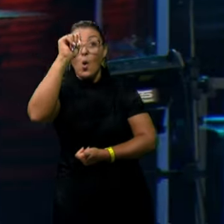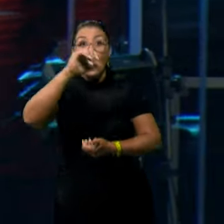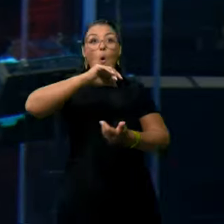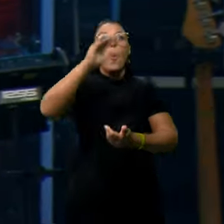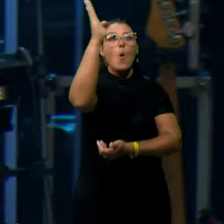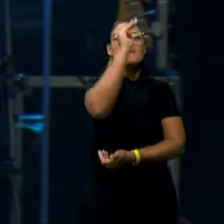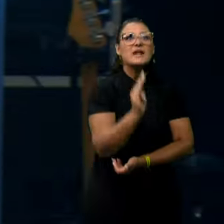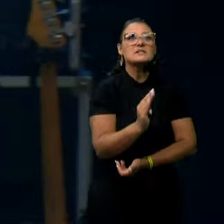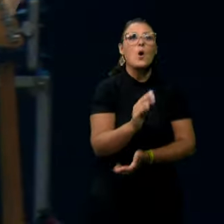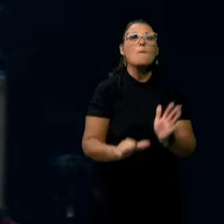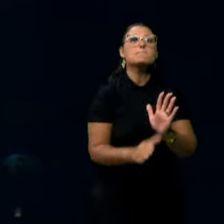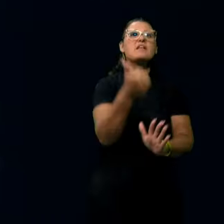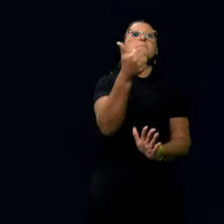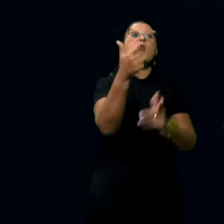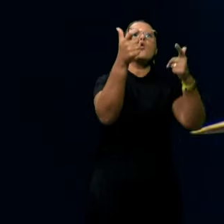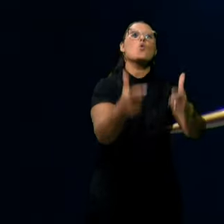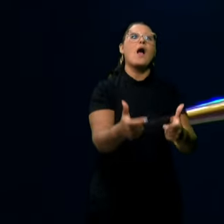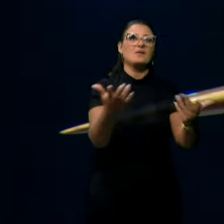ok